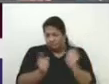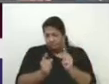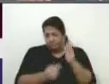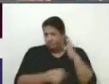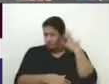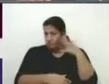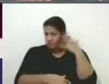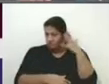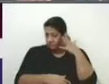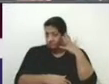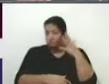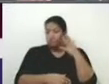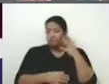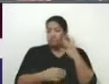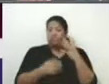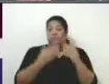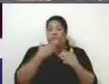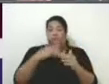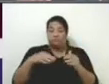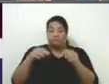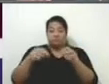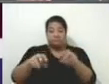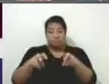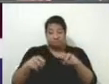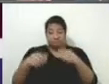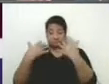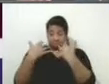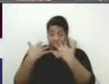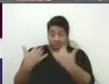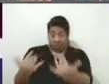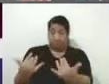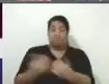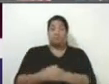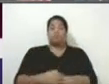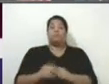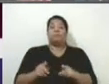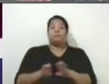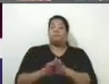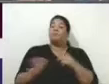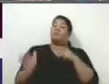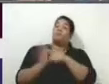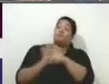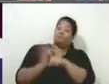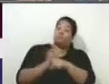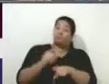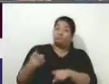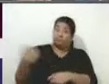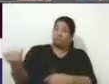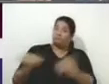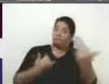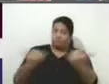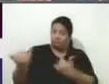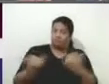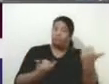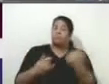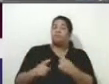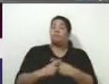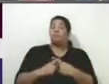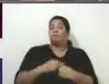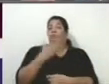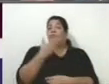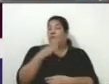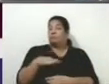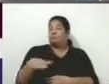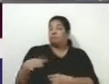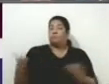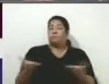a gente teve a oportunidade de ouvir essas crianças, porque a gente acha que as crianças hoje ficam só em